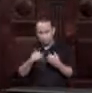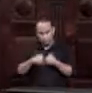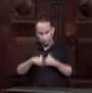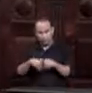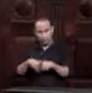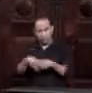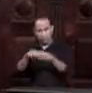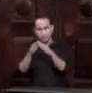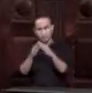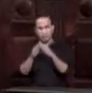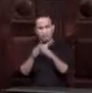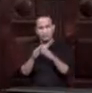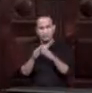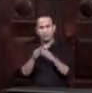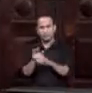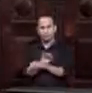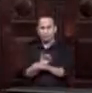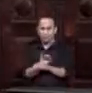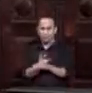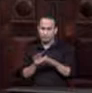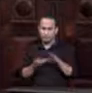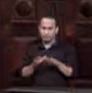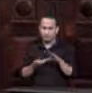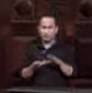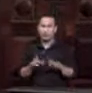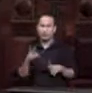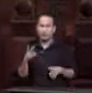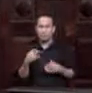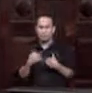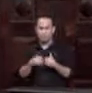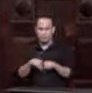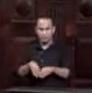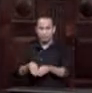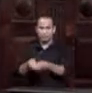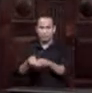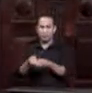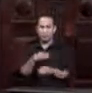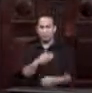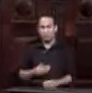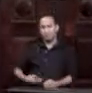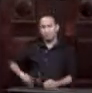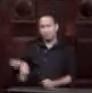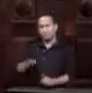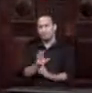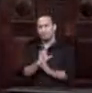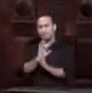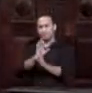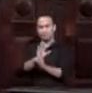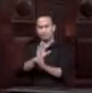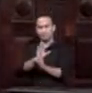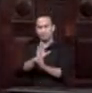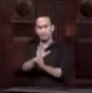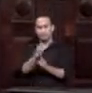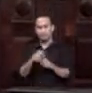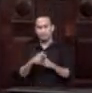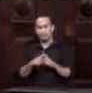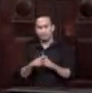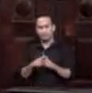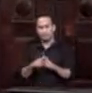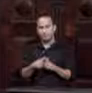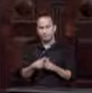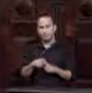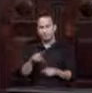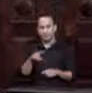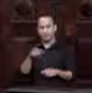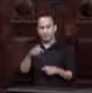seguiremos ainda com o Estado desequilibrado e nós seguiremos com um governo que se mostrou inepto na condução dessa crise.